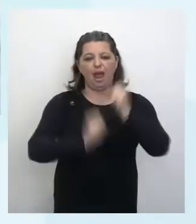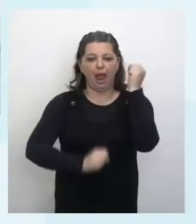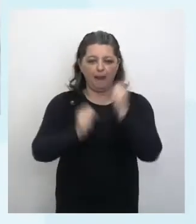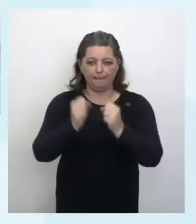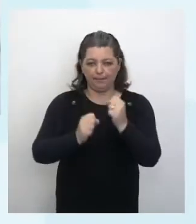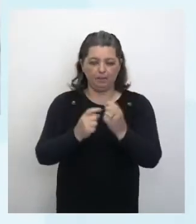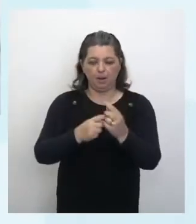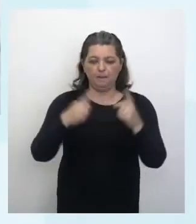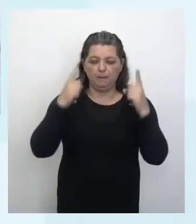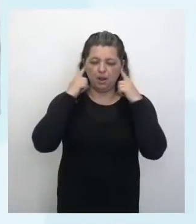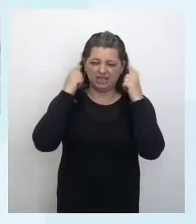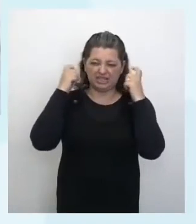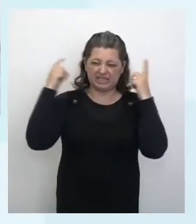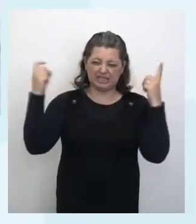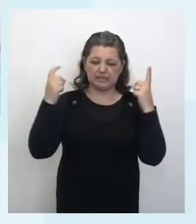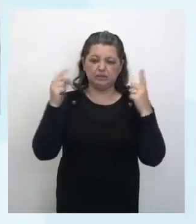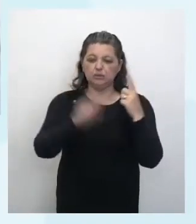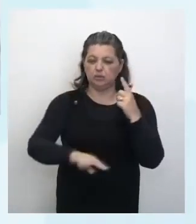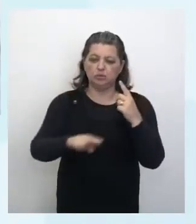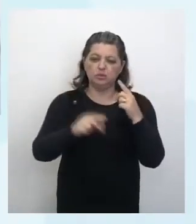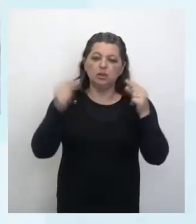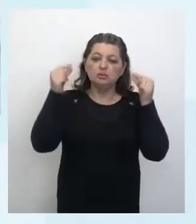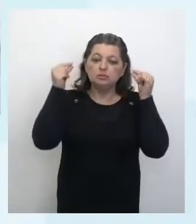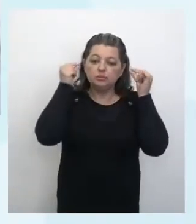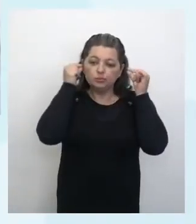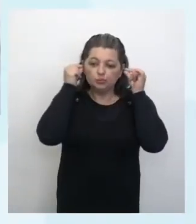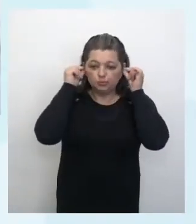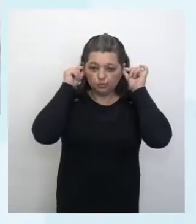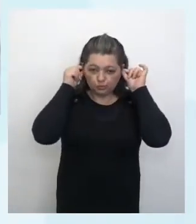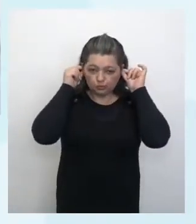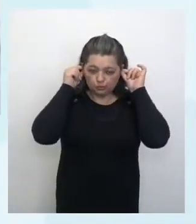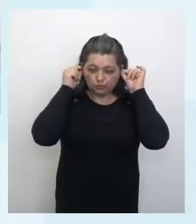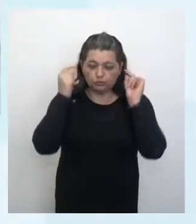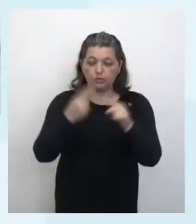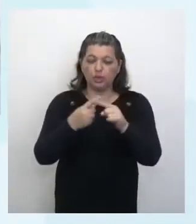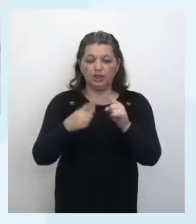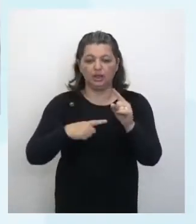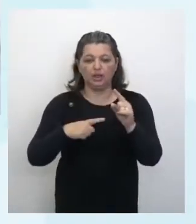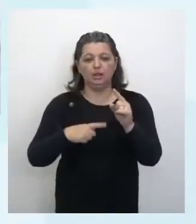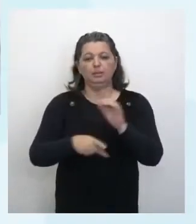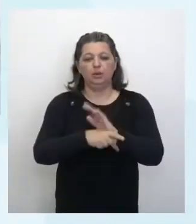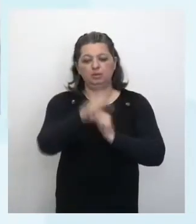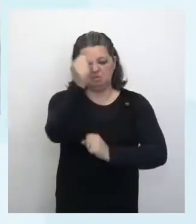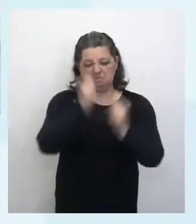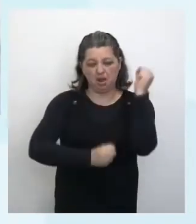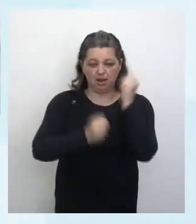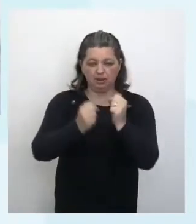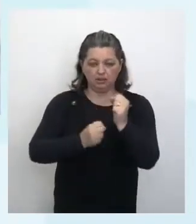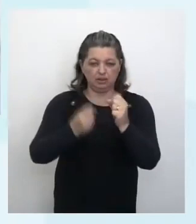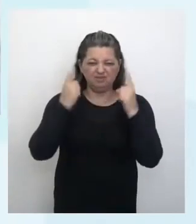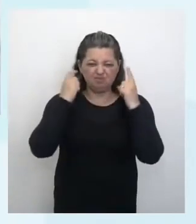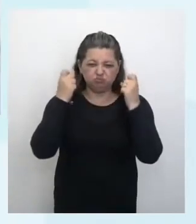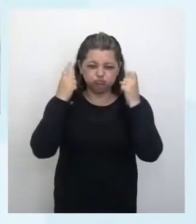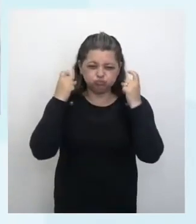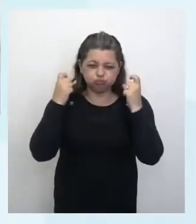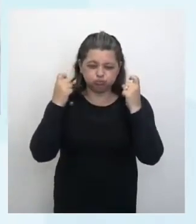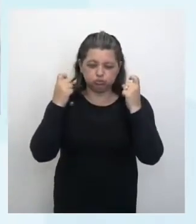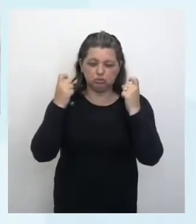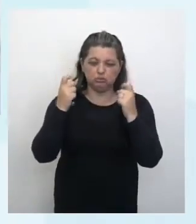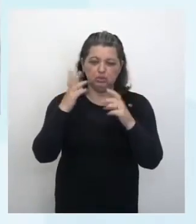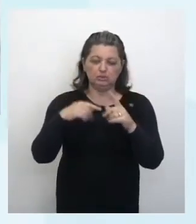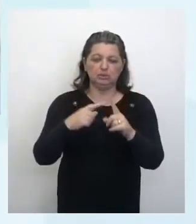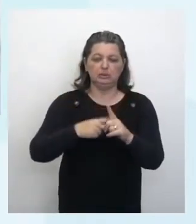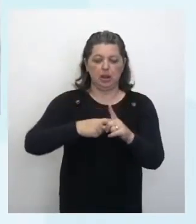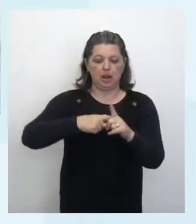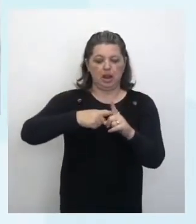poluição sonora. Quando tem máquinas que fazem muito barulho e essa frequência de barulho é muito alta para o